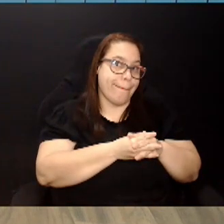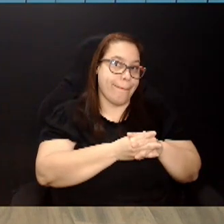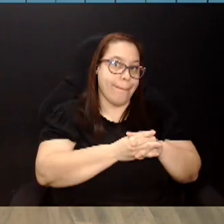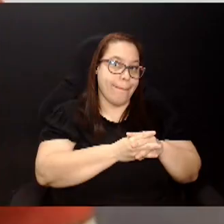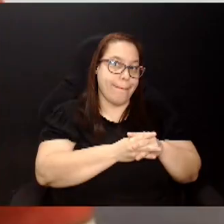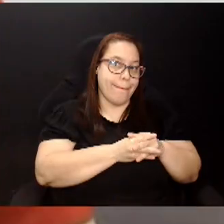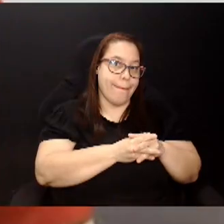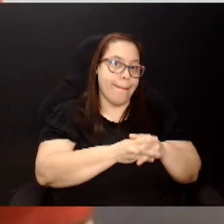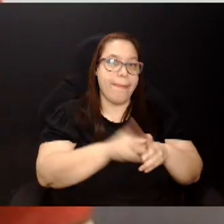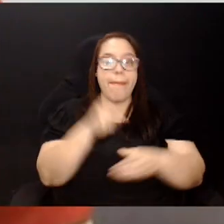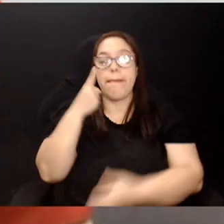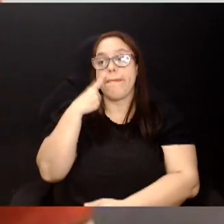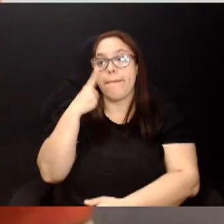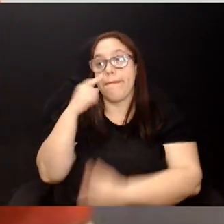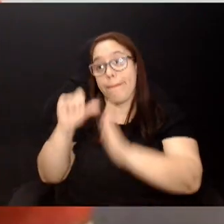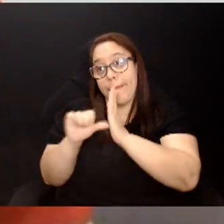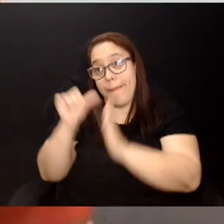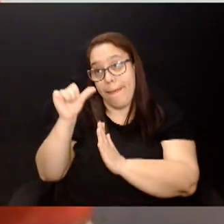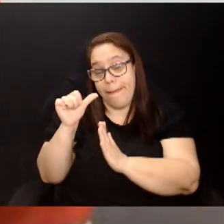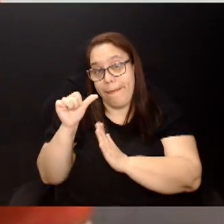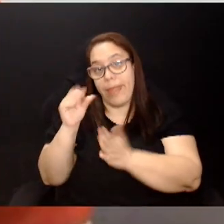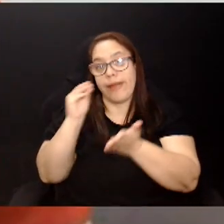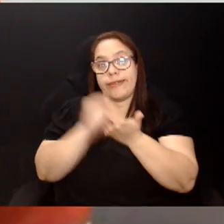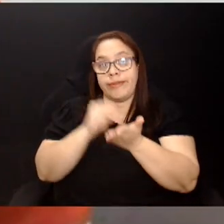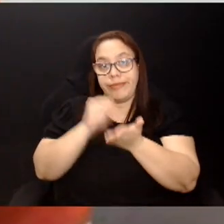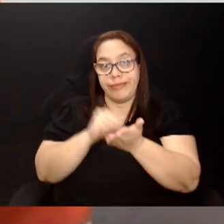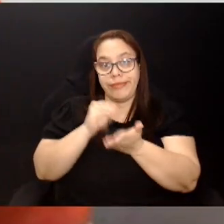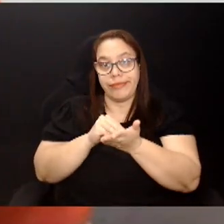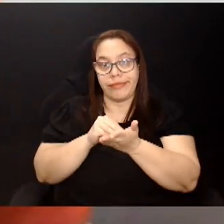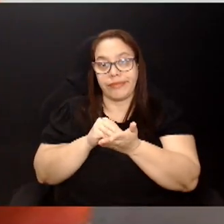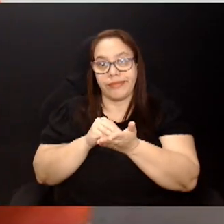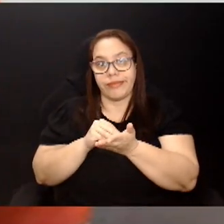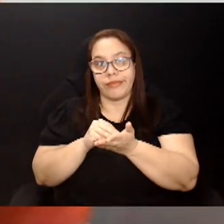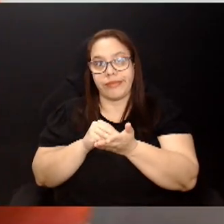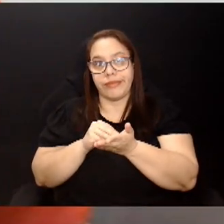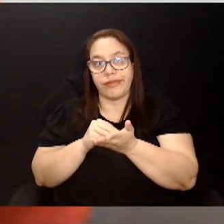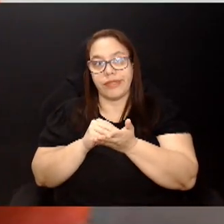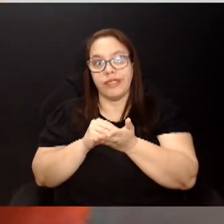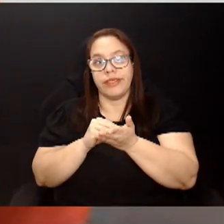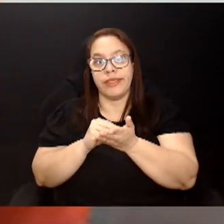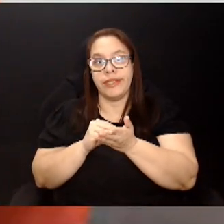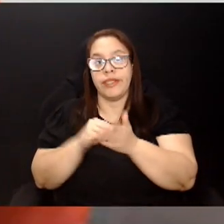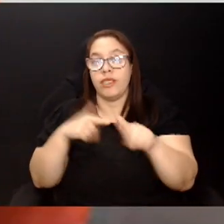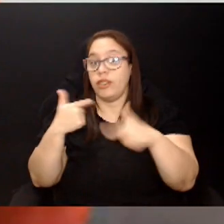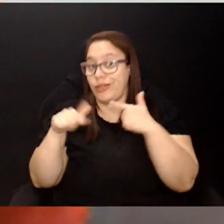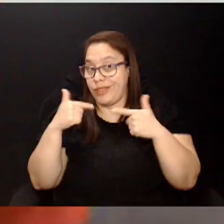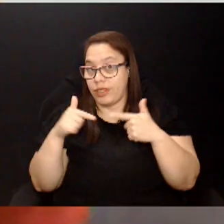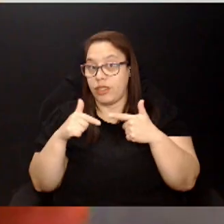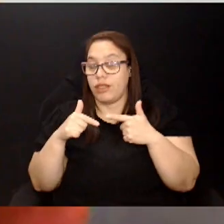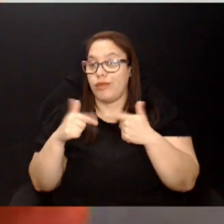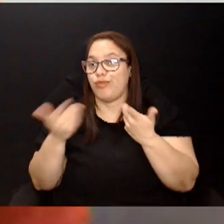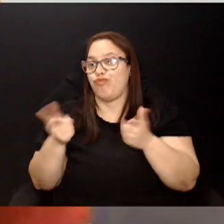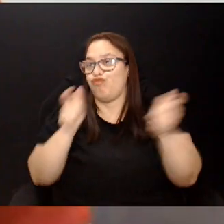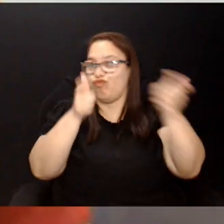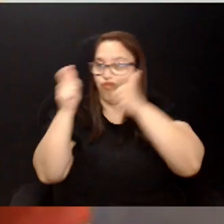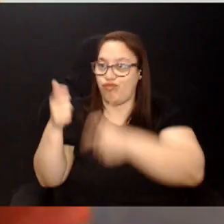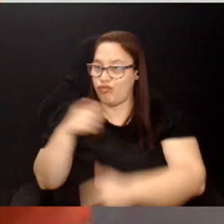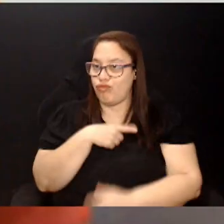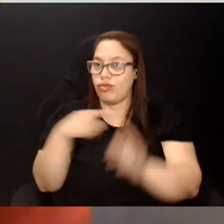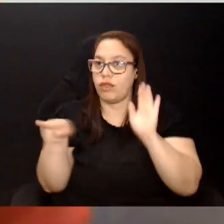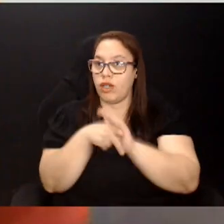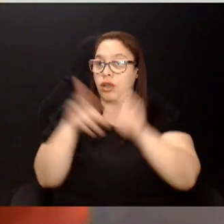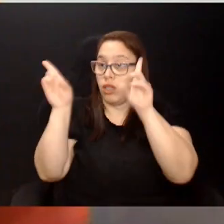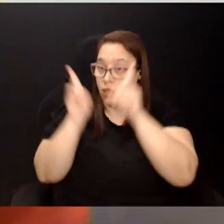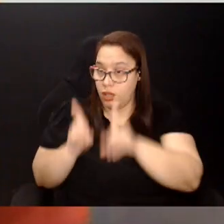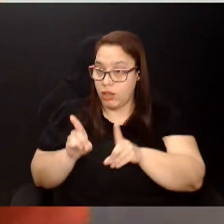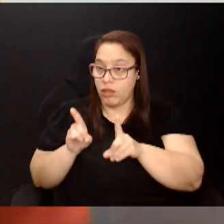Veja, primeiramente, a falta da cultura da empregabilidade, né, de abrir espaços para as pessoas com deficiência.